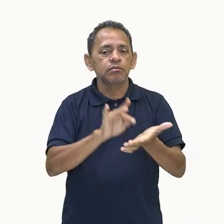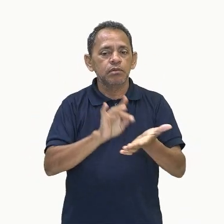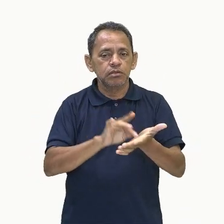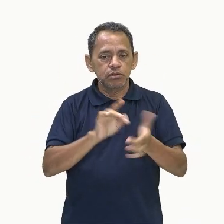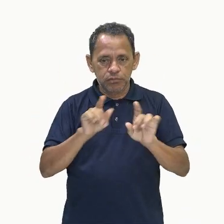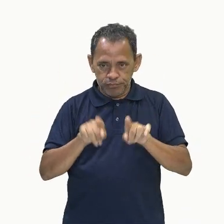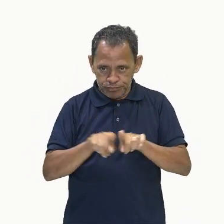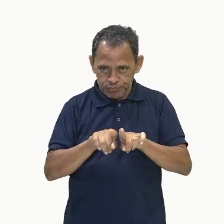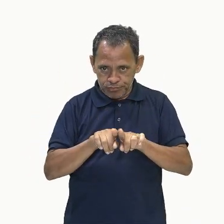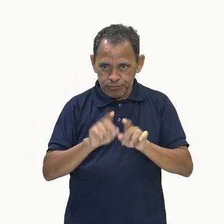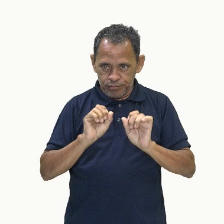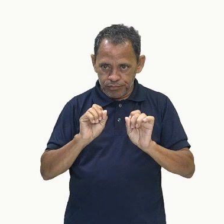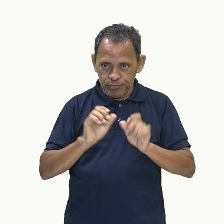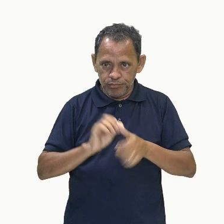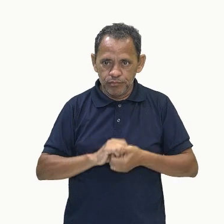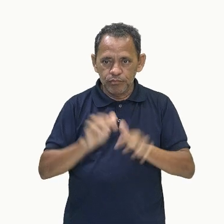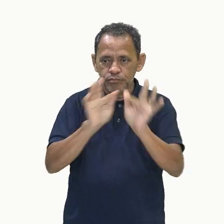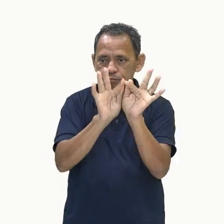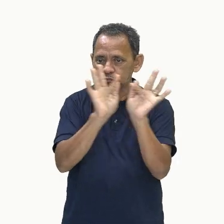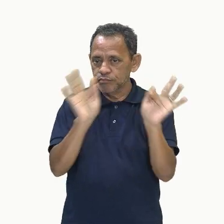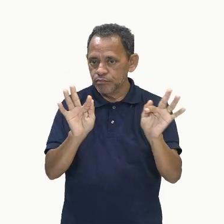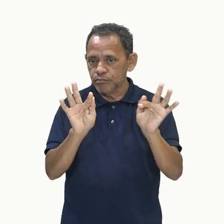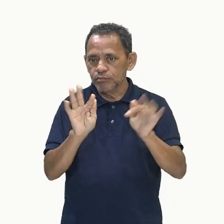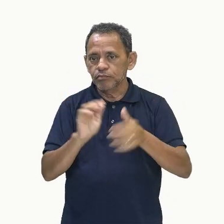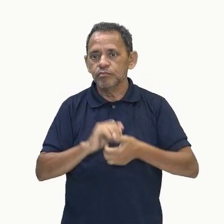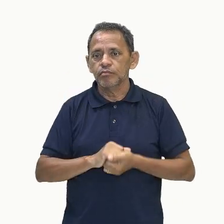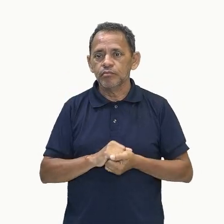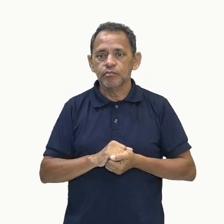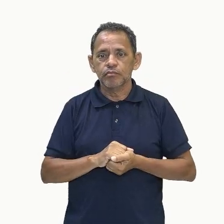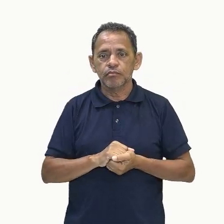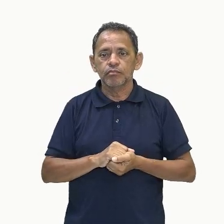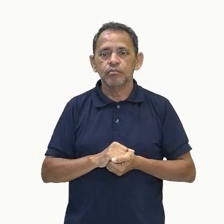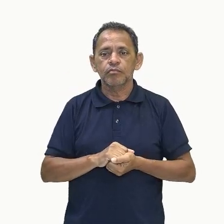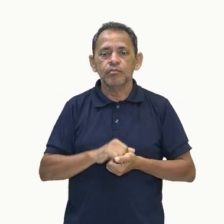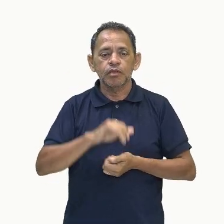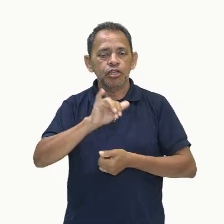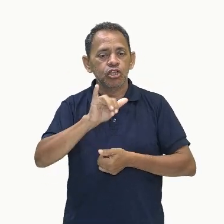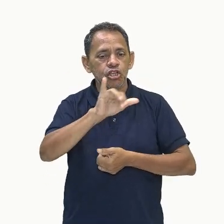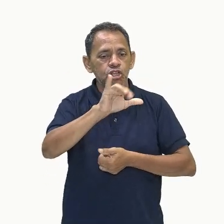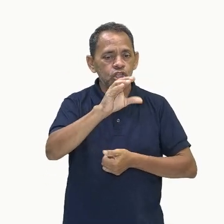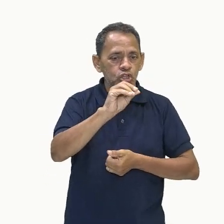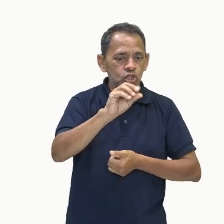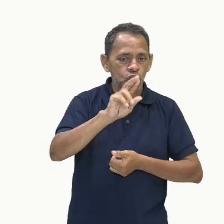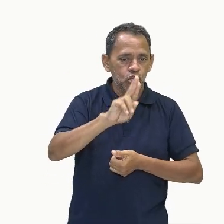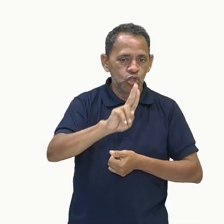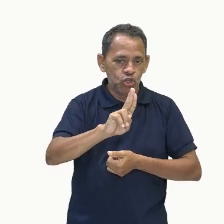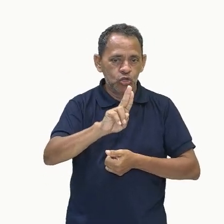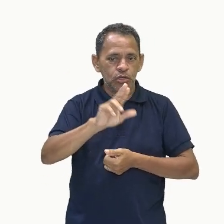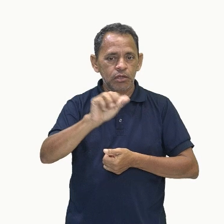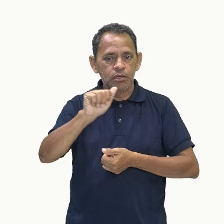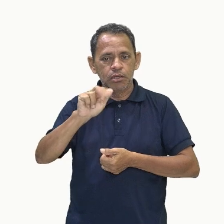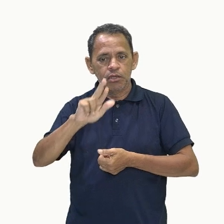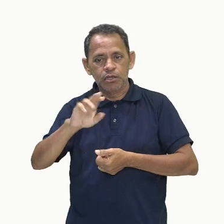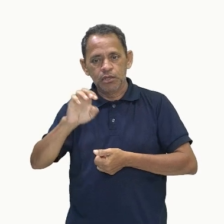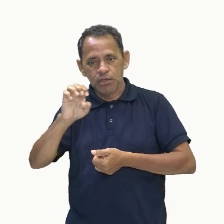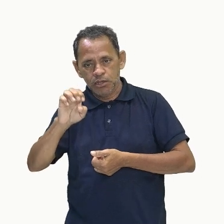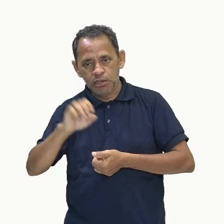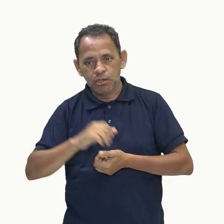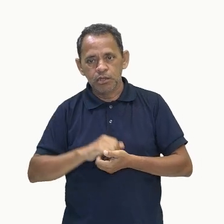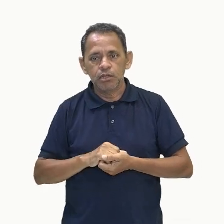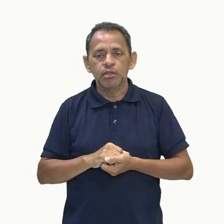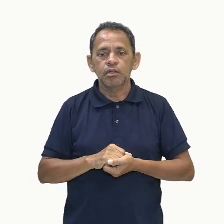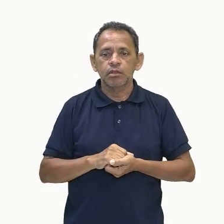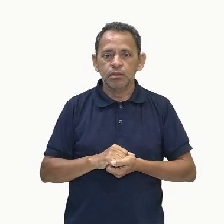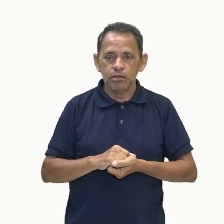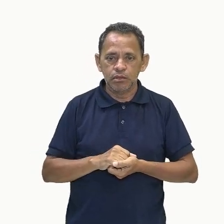afirmativa, né, desta frase aqui seria you are, e o resto repete,